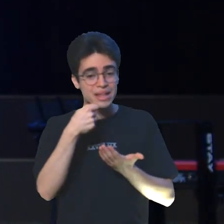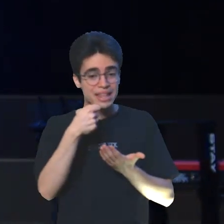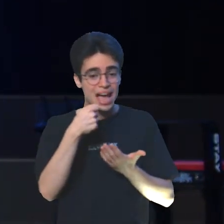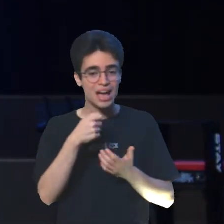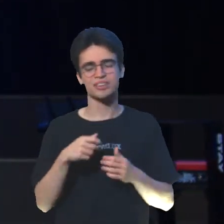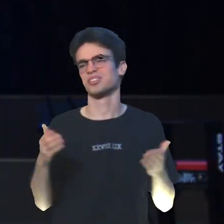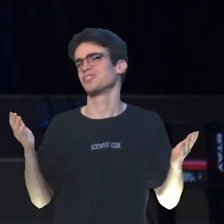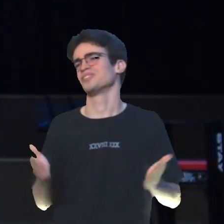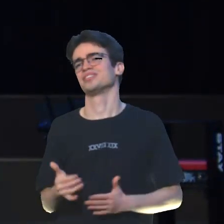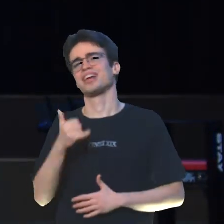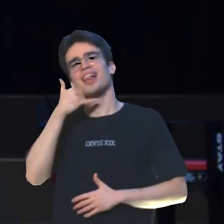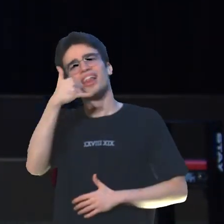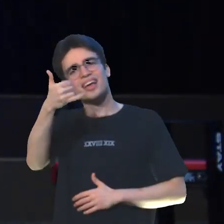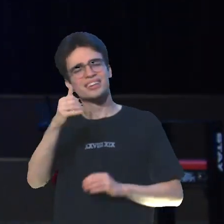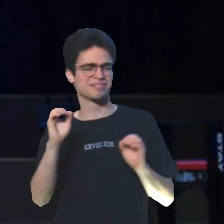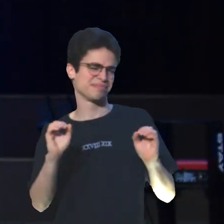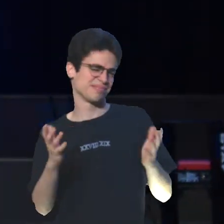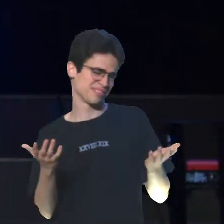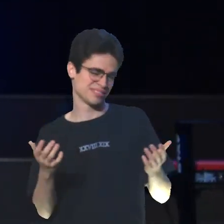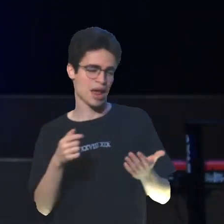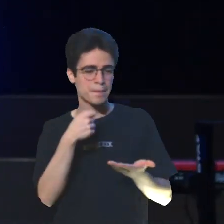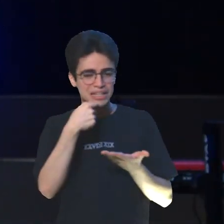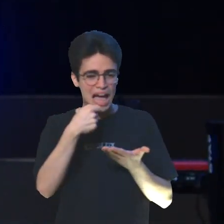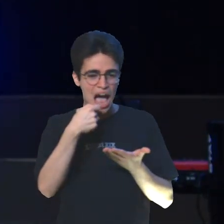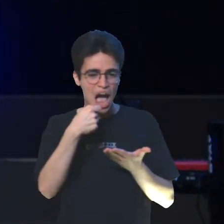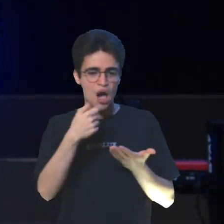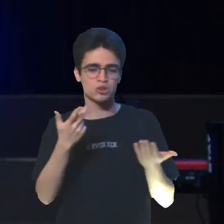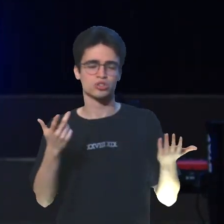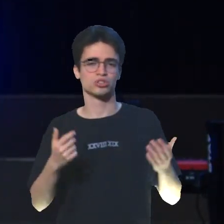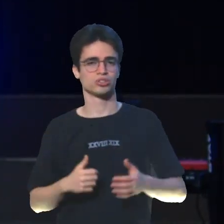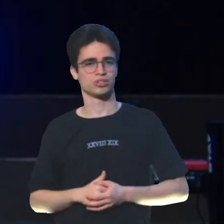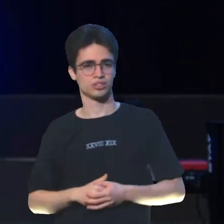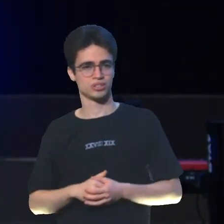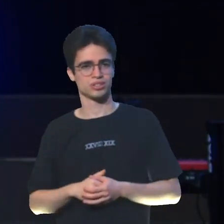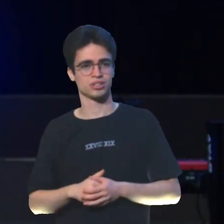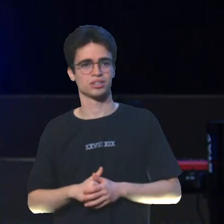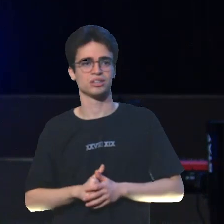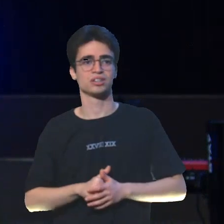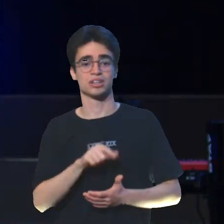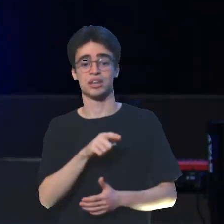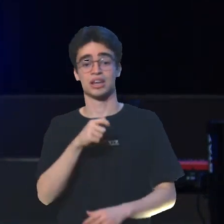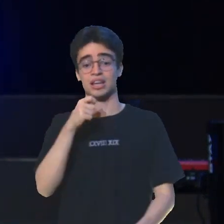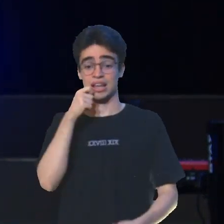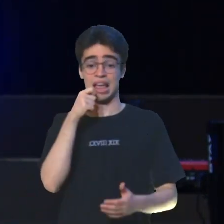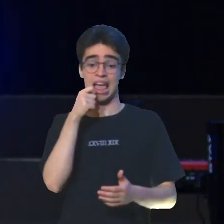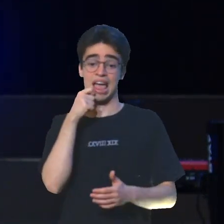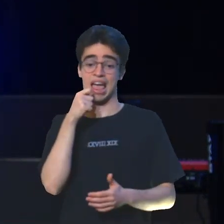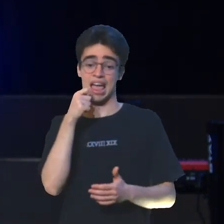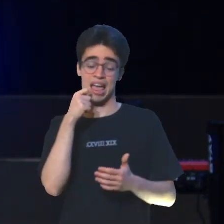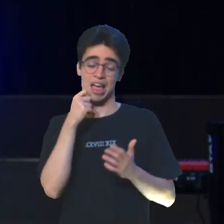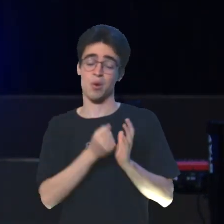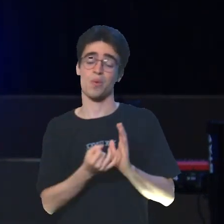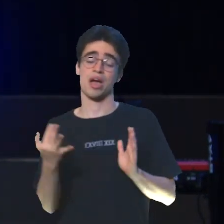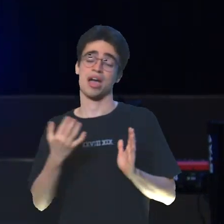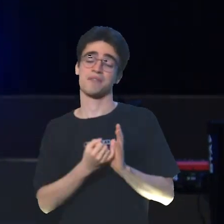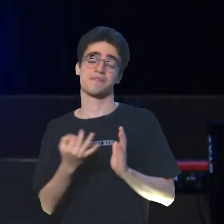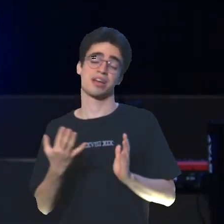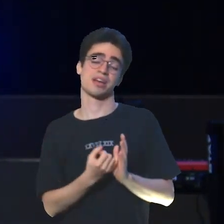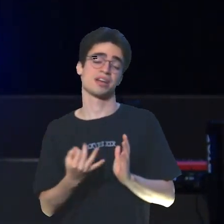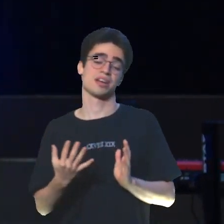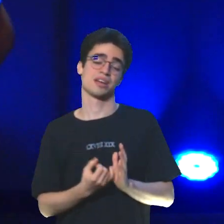Quem que liga hoje em dia, né? Manda áudio. Aí ele mandou muitos áudios de muitos minutos.